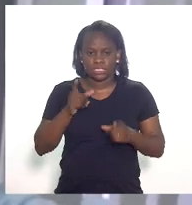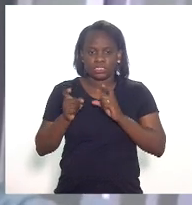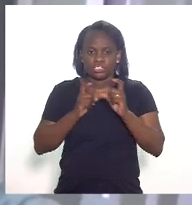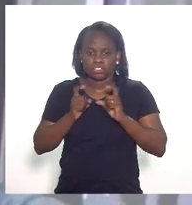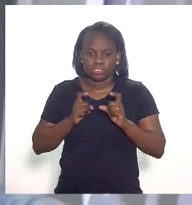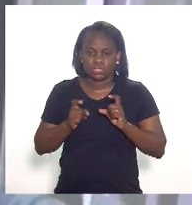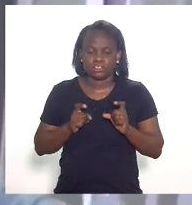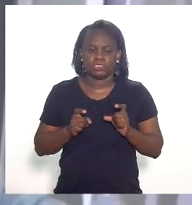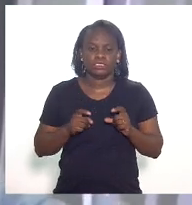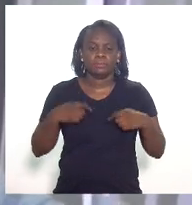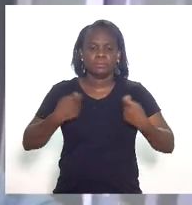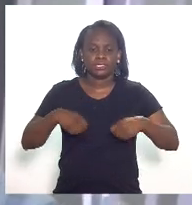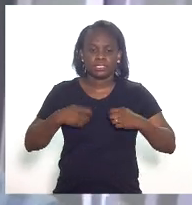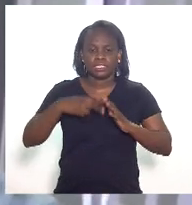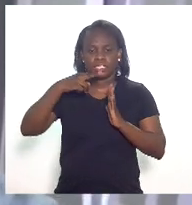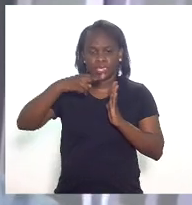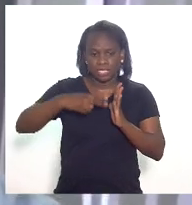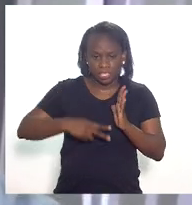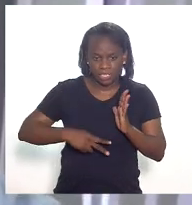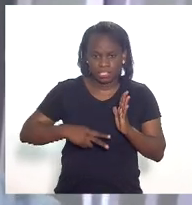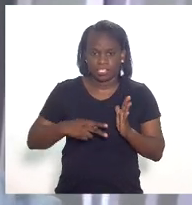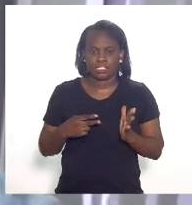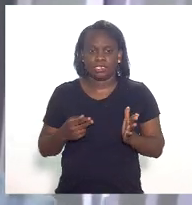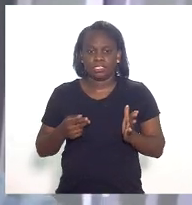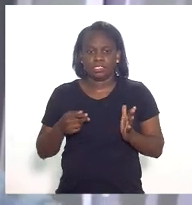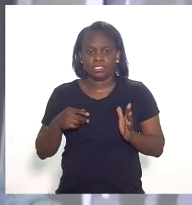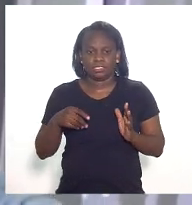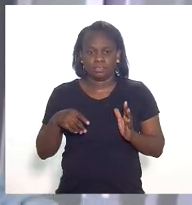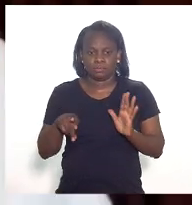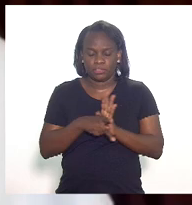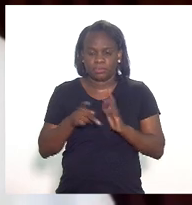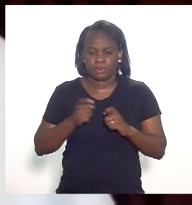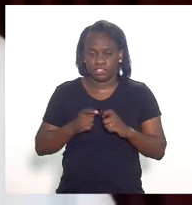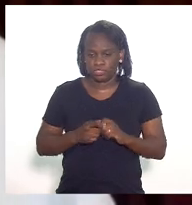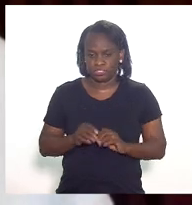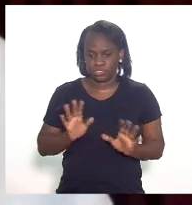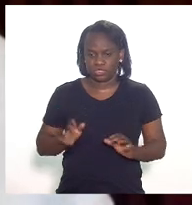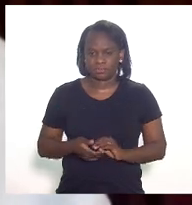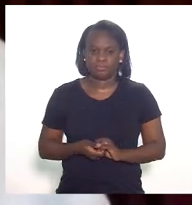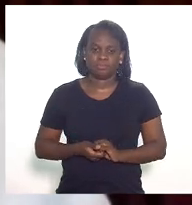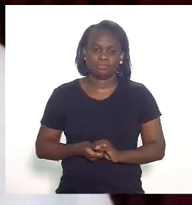discuti-los, teríamos que ter lido o Índex Médicos, só isso. Ah, é verdade.